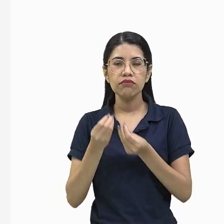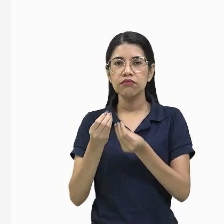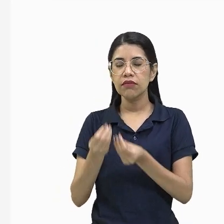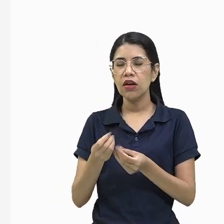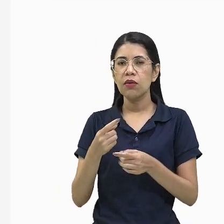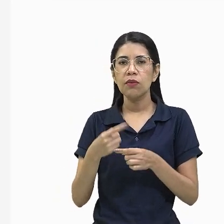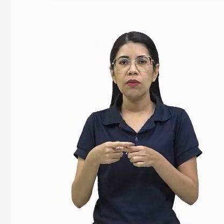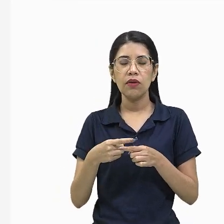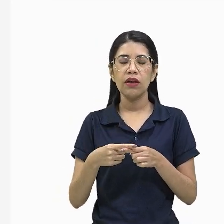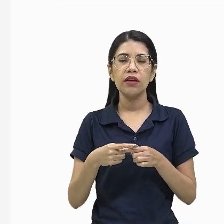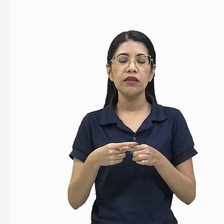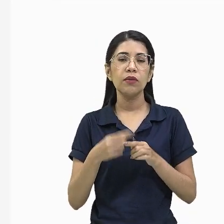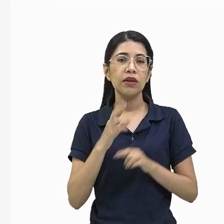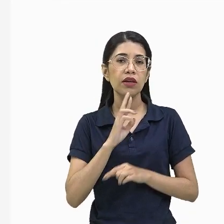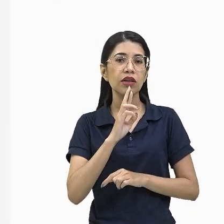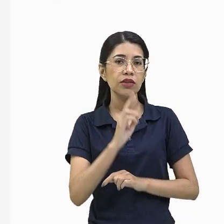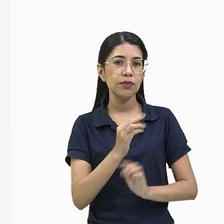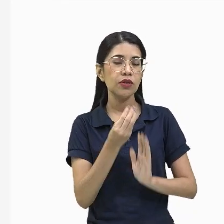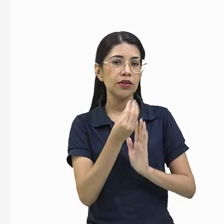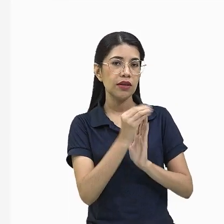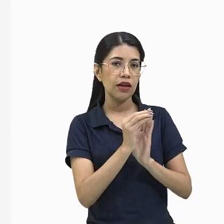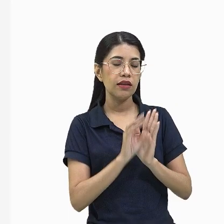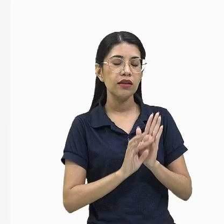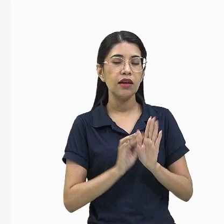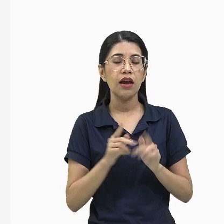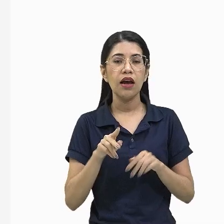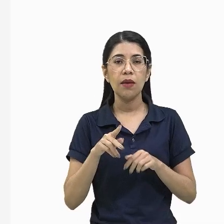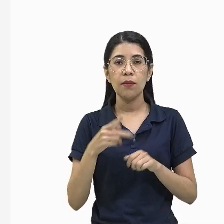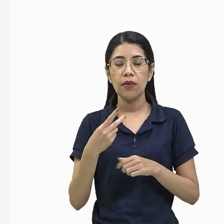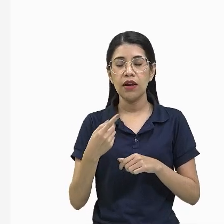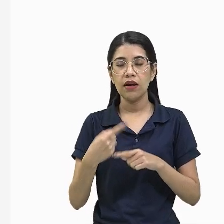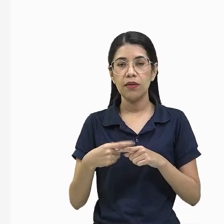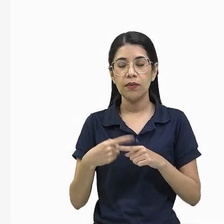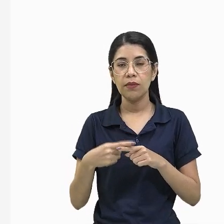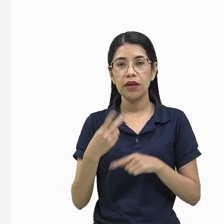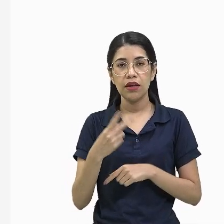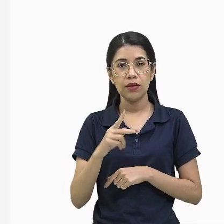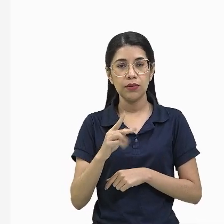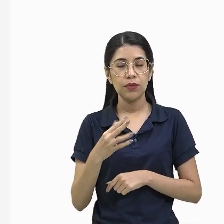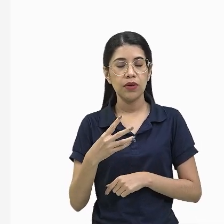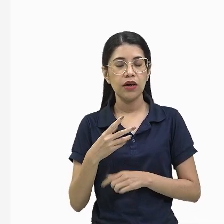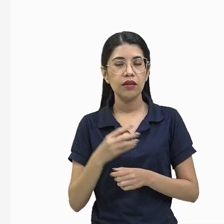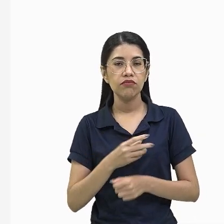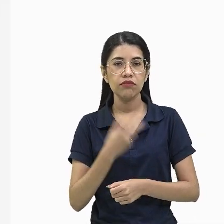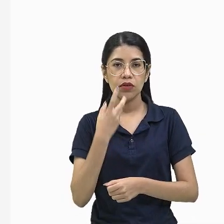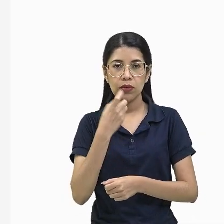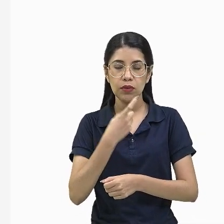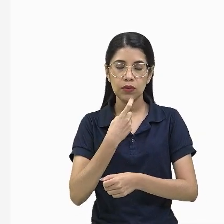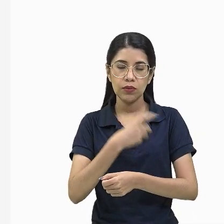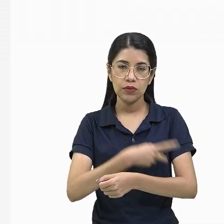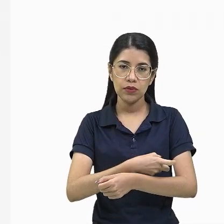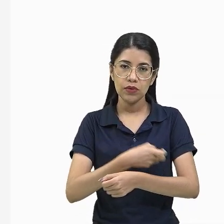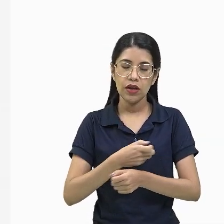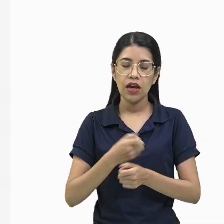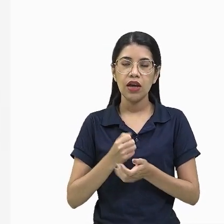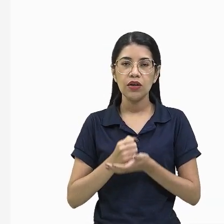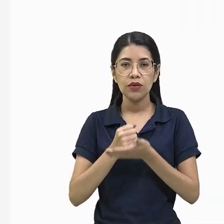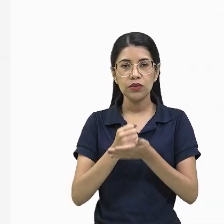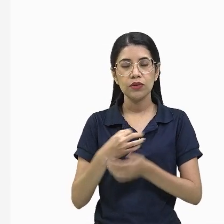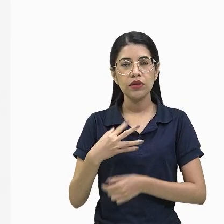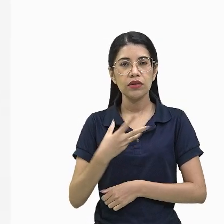E o cartaz responde isso para você. Ele coloca: a sua doação ajuda a salvar muitas vidas. Perceba que essa ideia